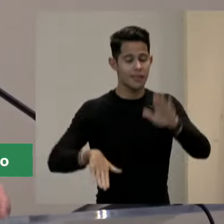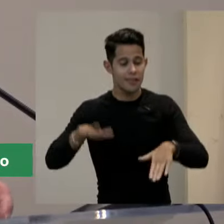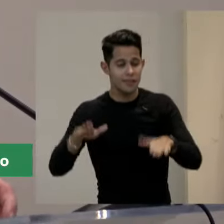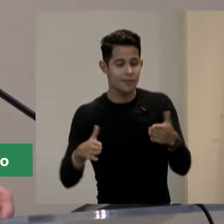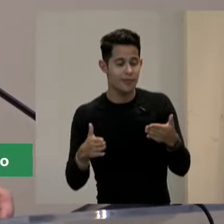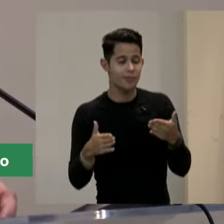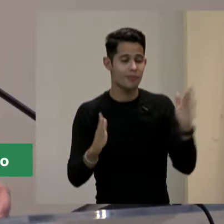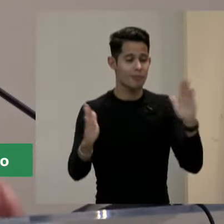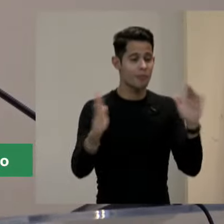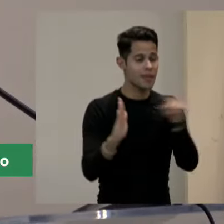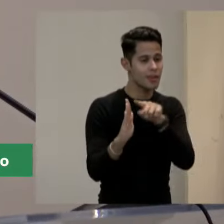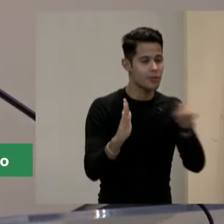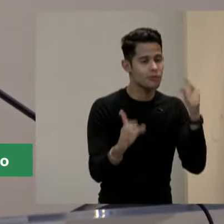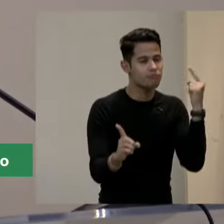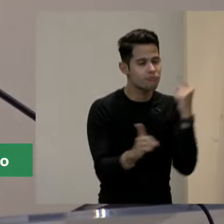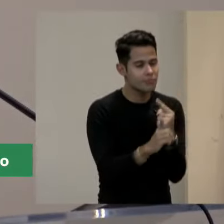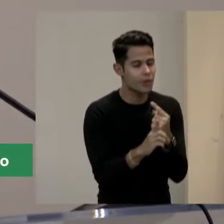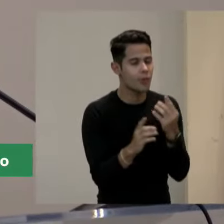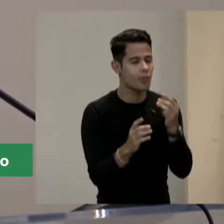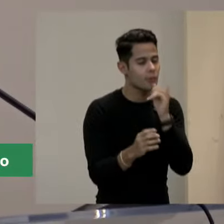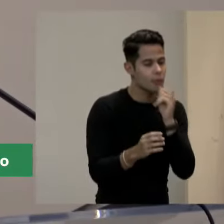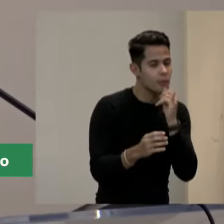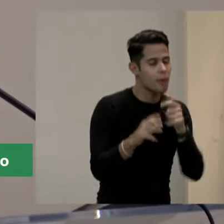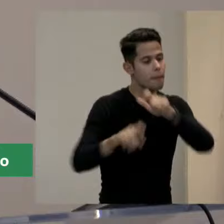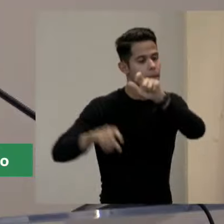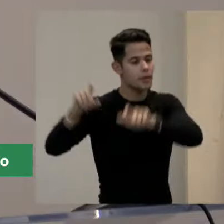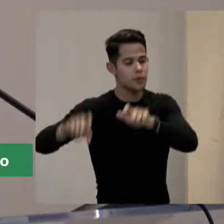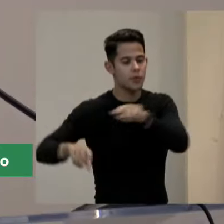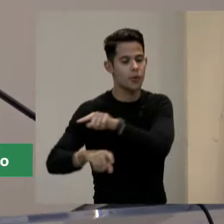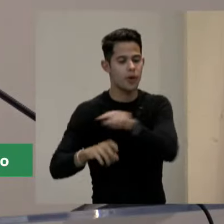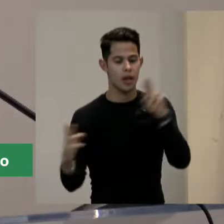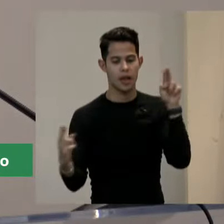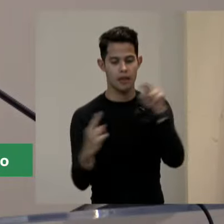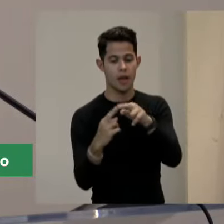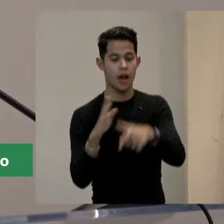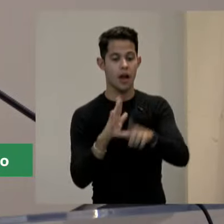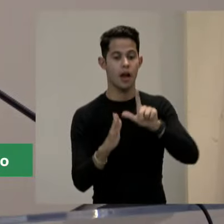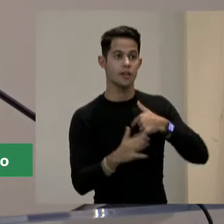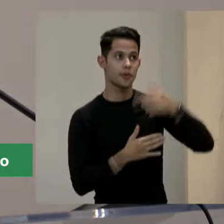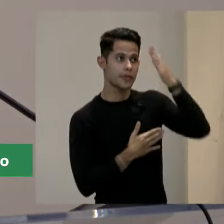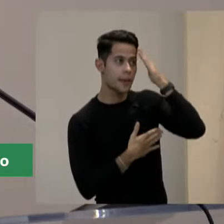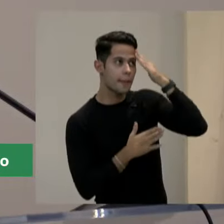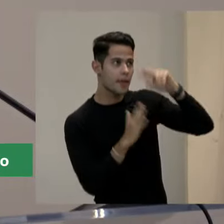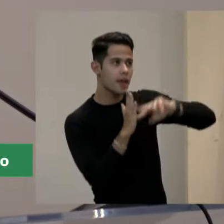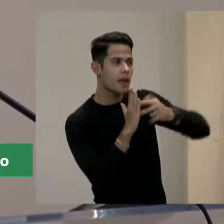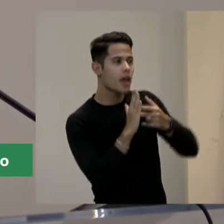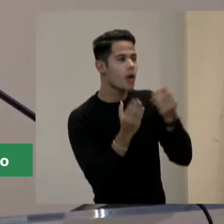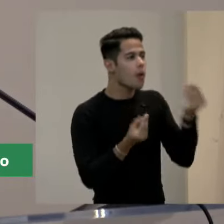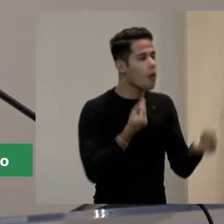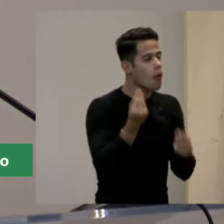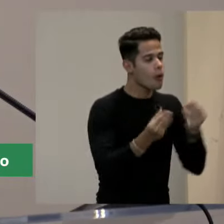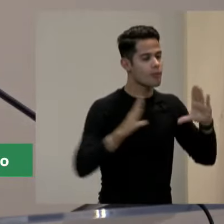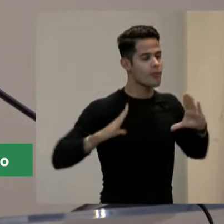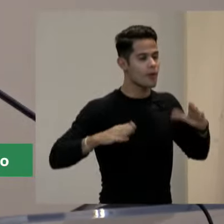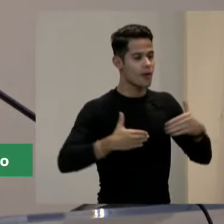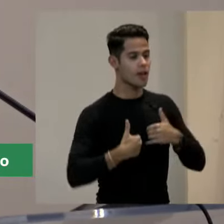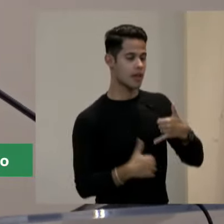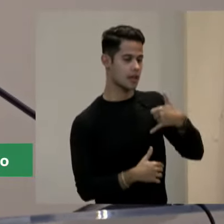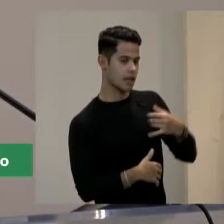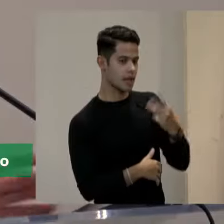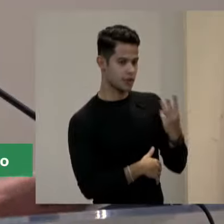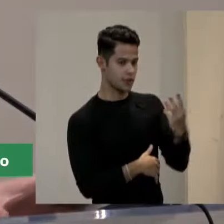um ponto de encontro, pessoas que pudessem ser referenciais para eu entender o que significava ser autista aos